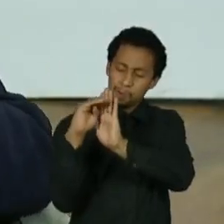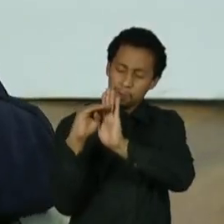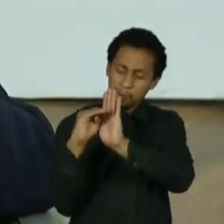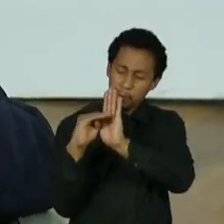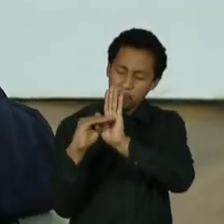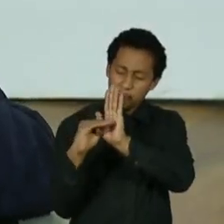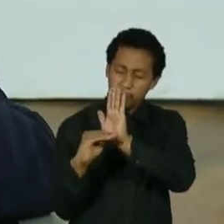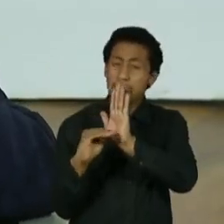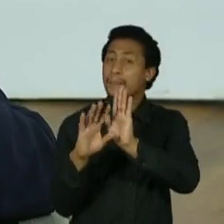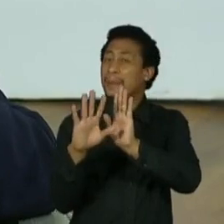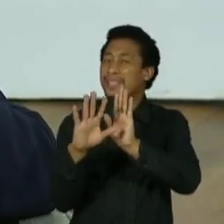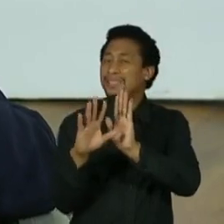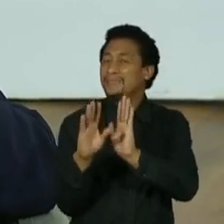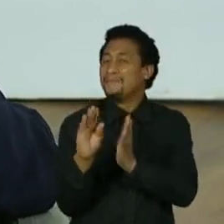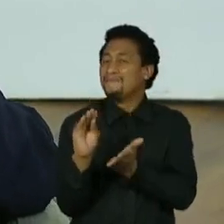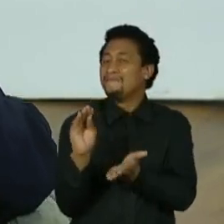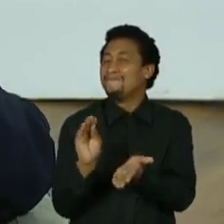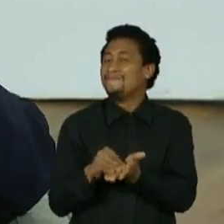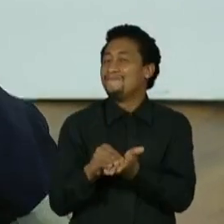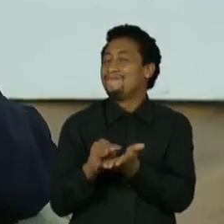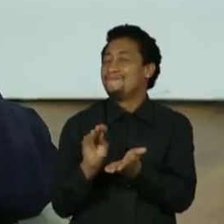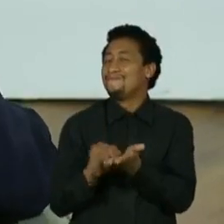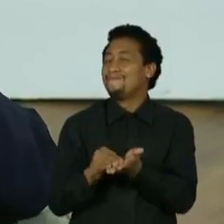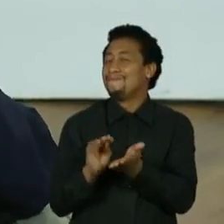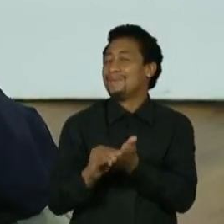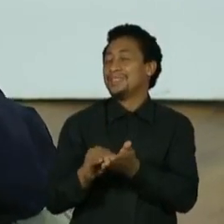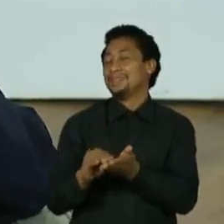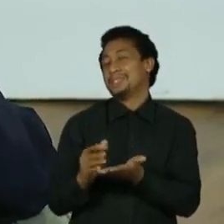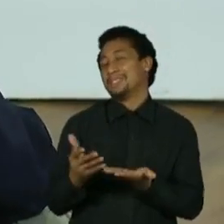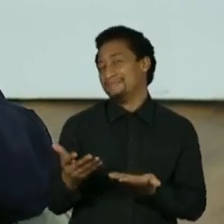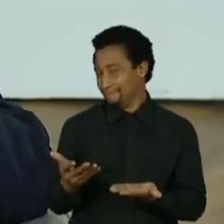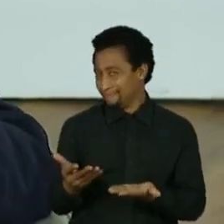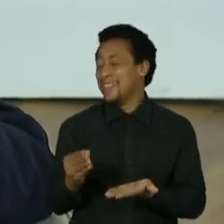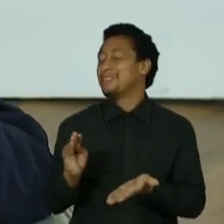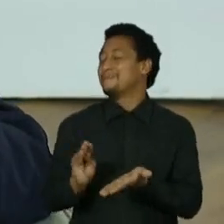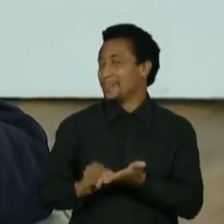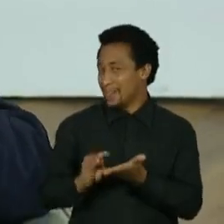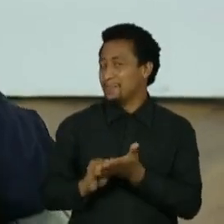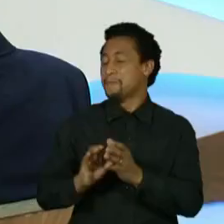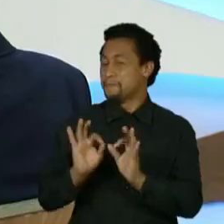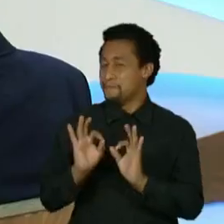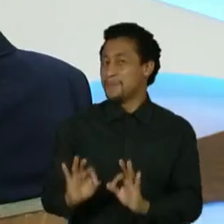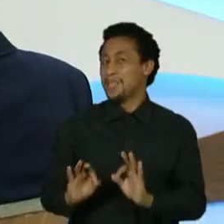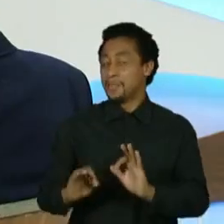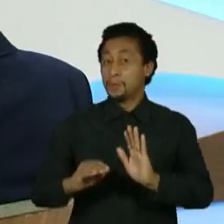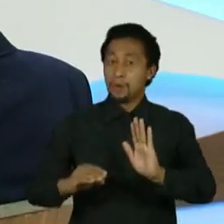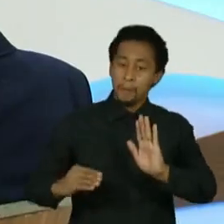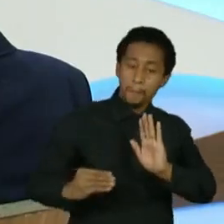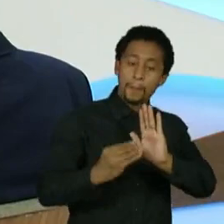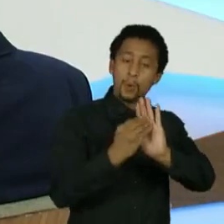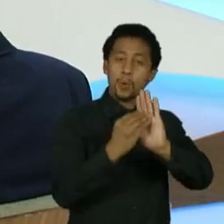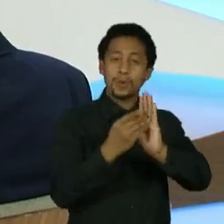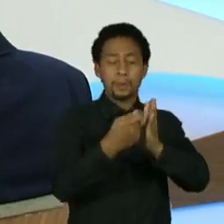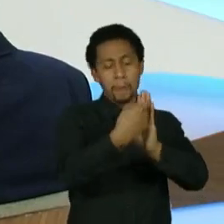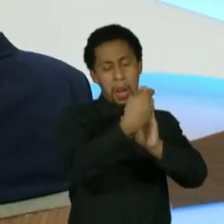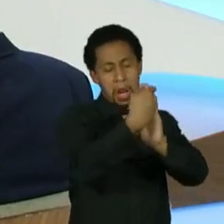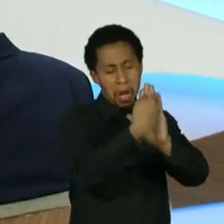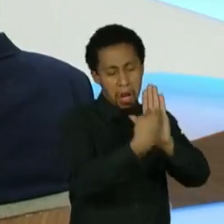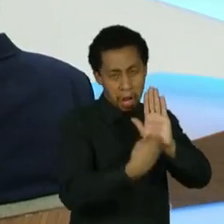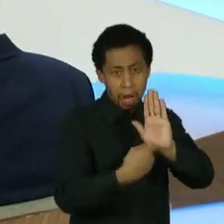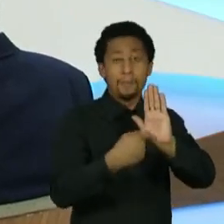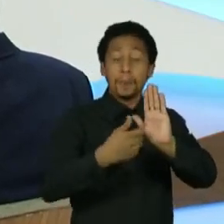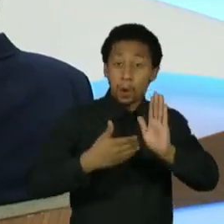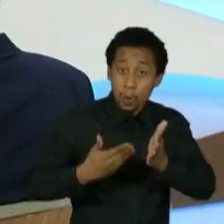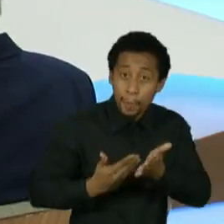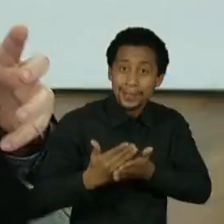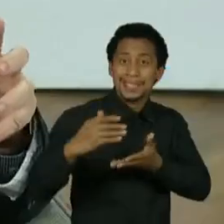da democracia deixou muito a desejar em vários tópicos. Eu não vou discutir cada